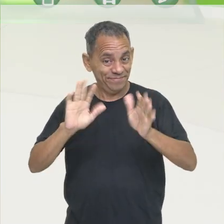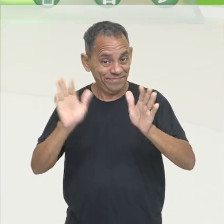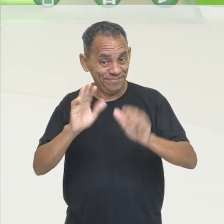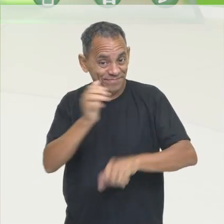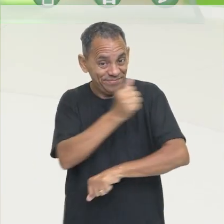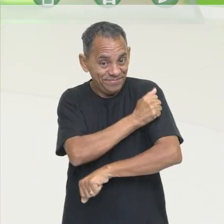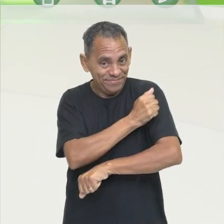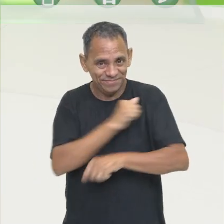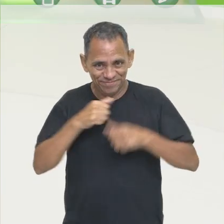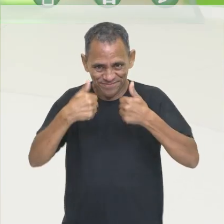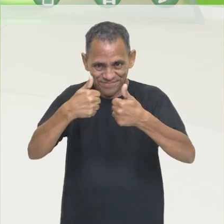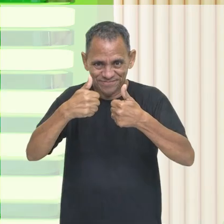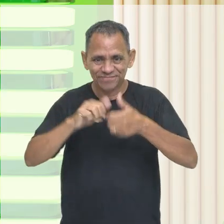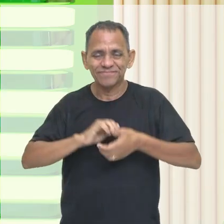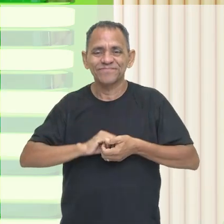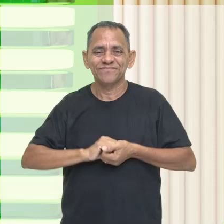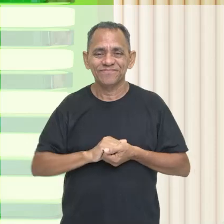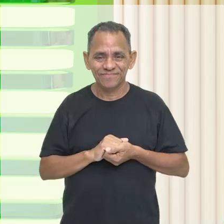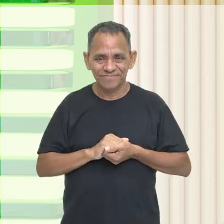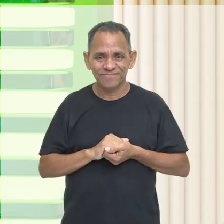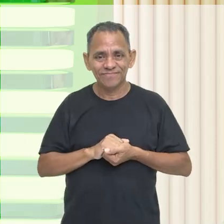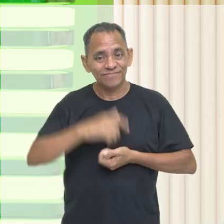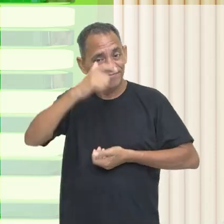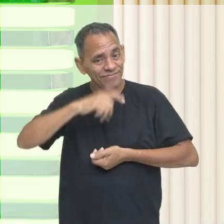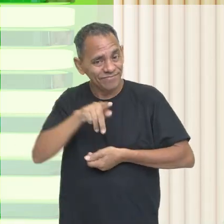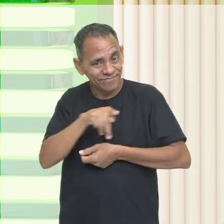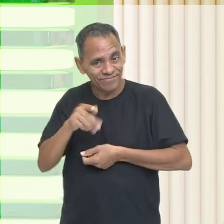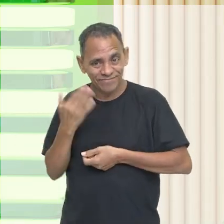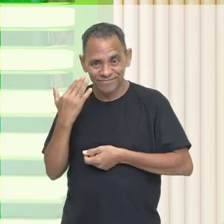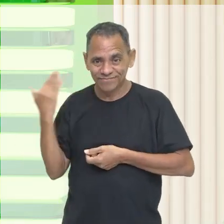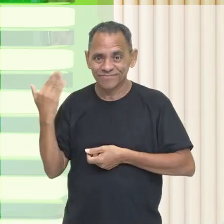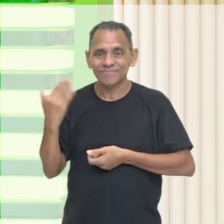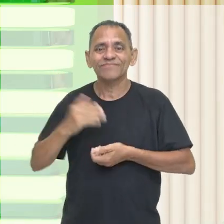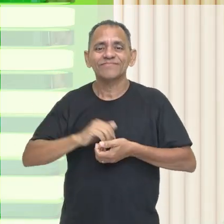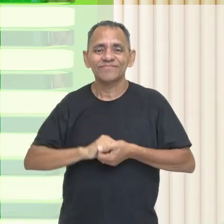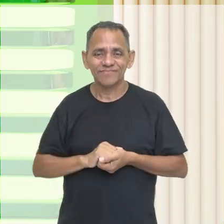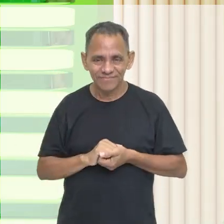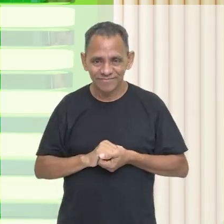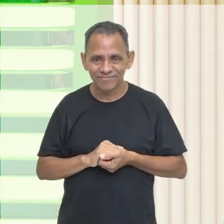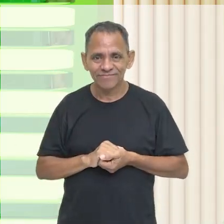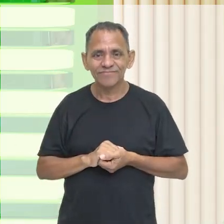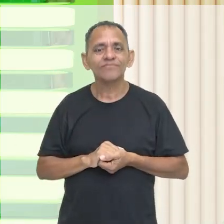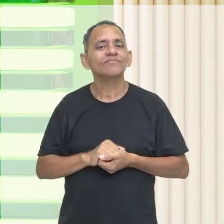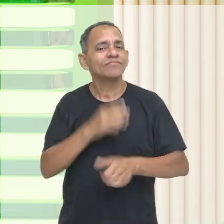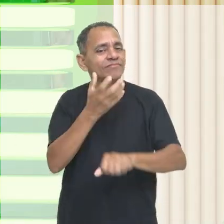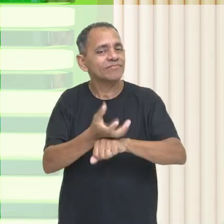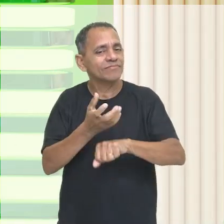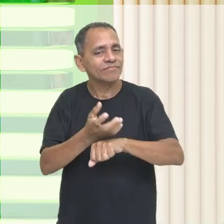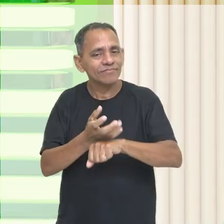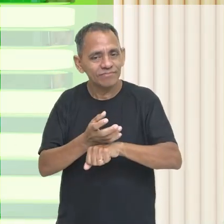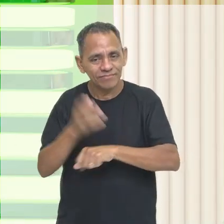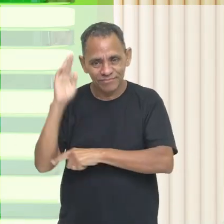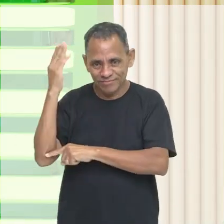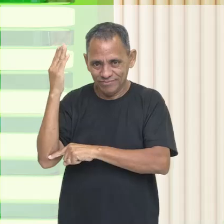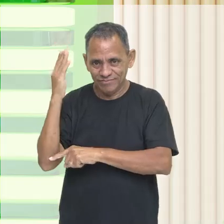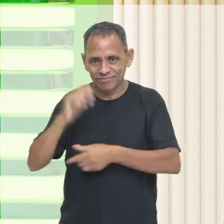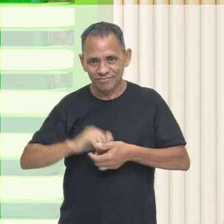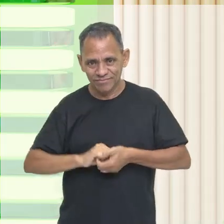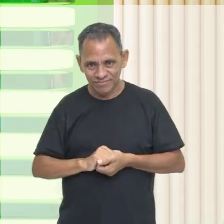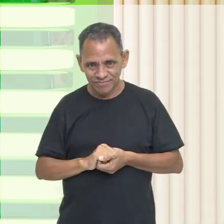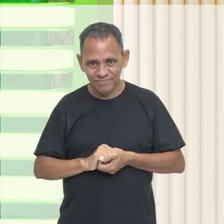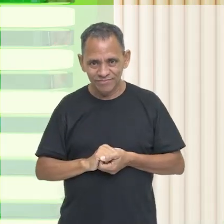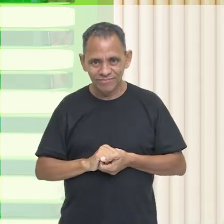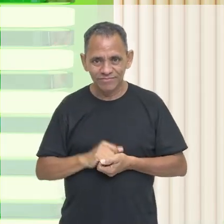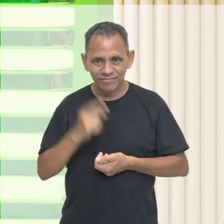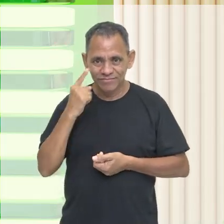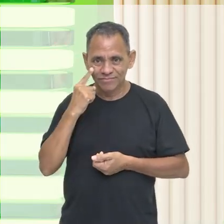Olá, alunos, tudo bem? Eu sou a professora Manuela Cerejo, professora do componente de Biologia, e